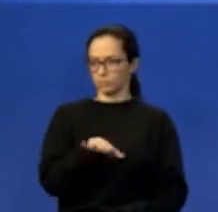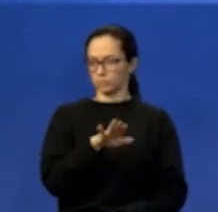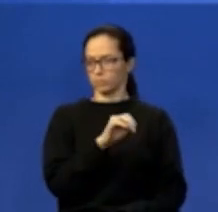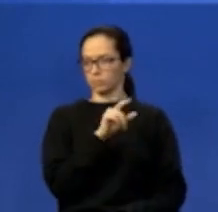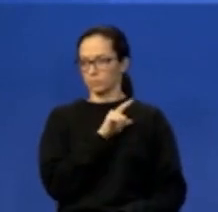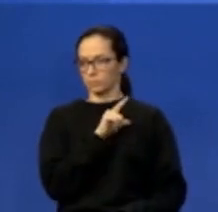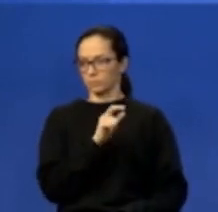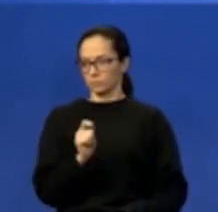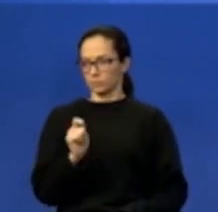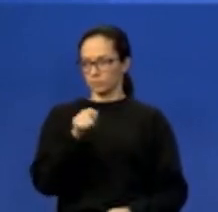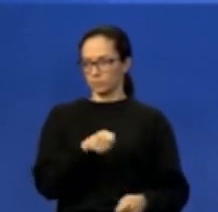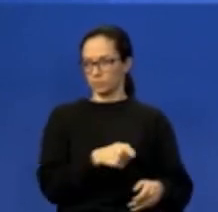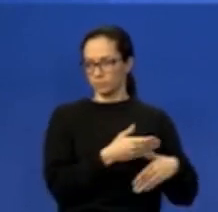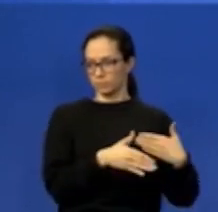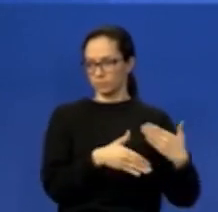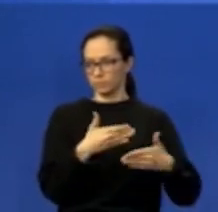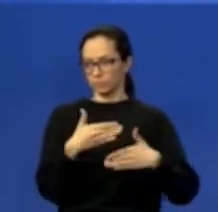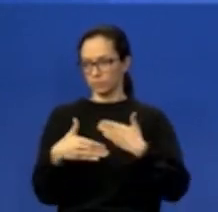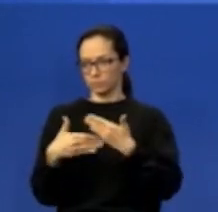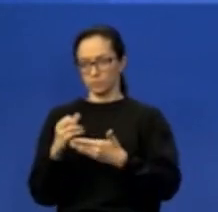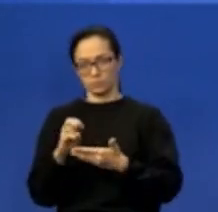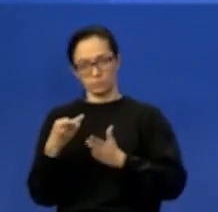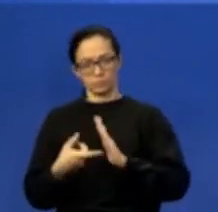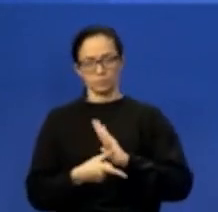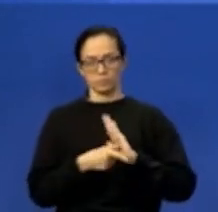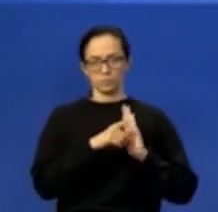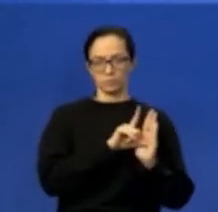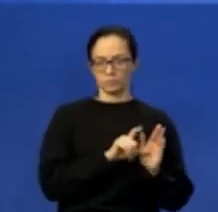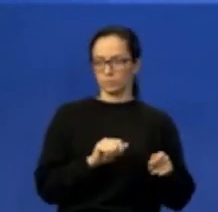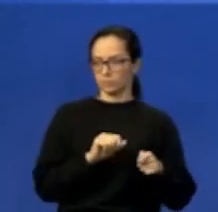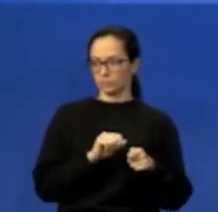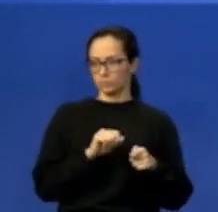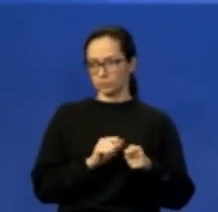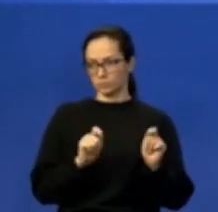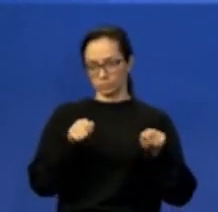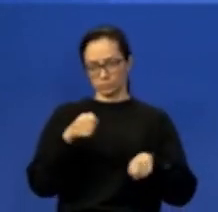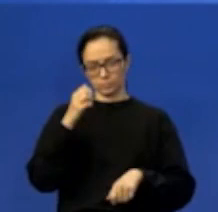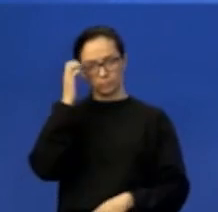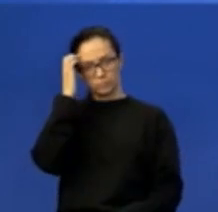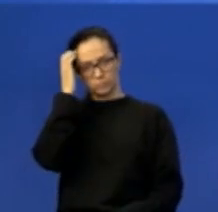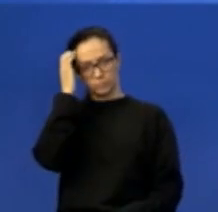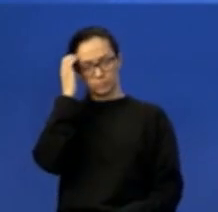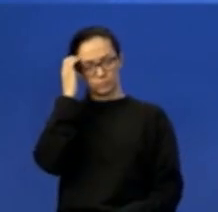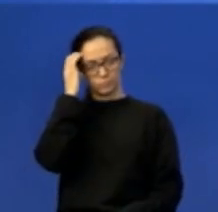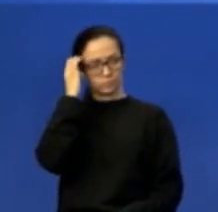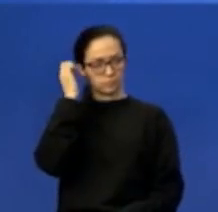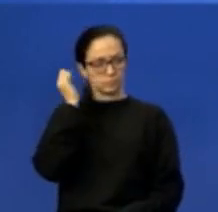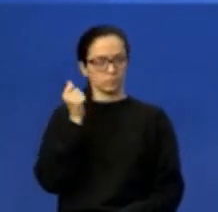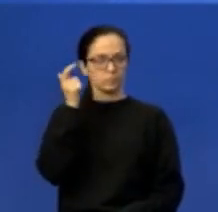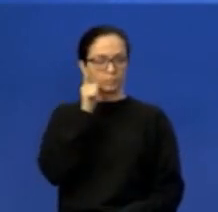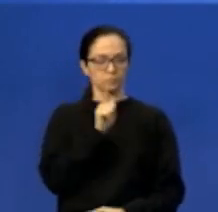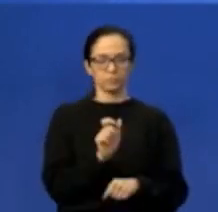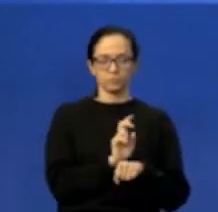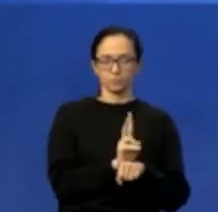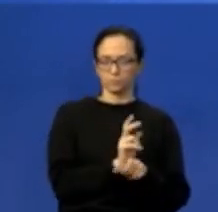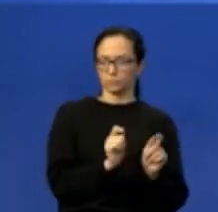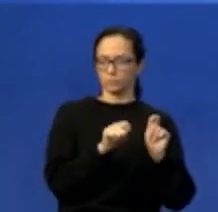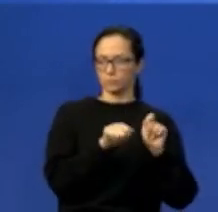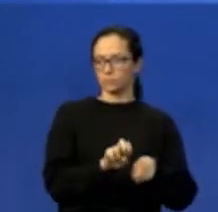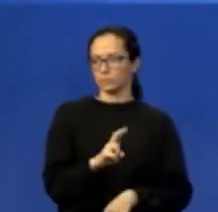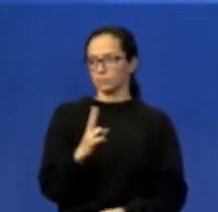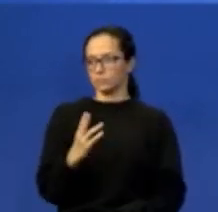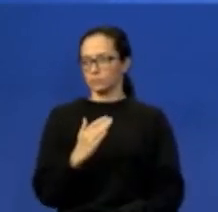tem durante ou antes da realização do exame. Elas podem ser, portanto, controláveis ou não